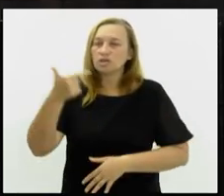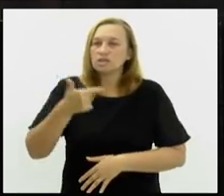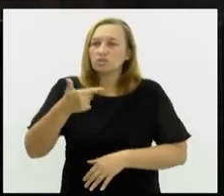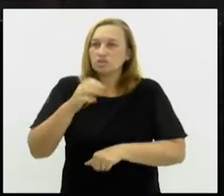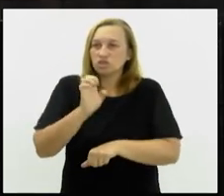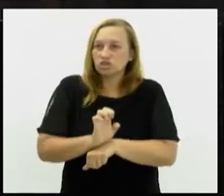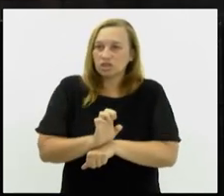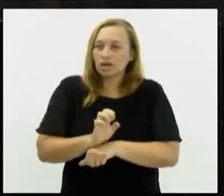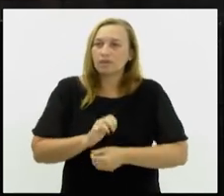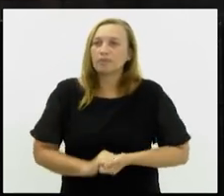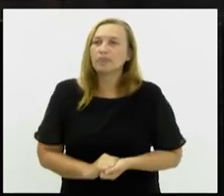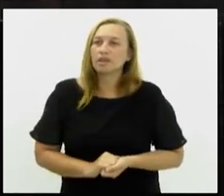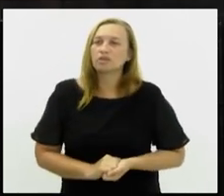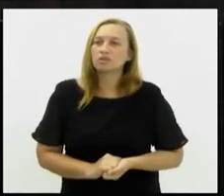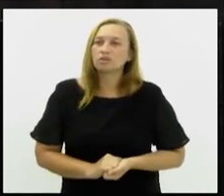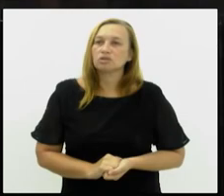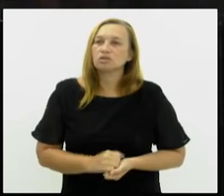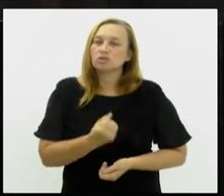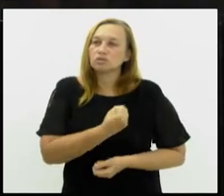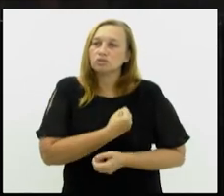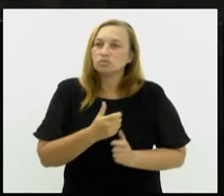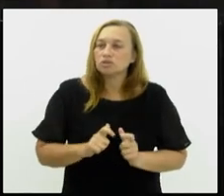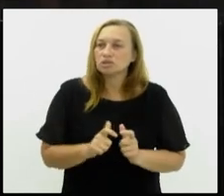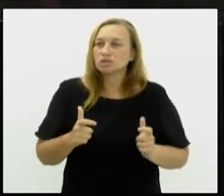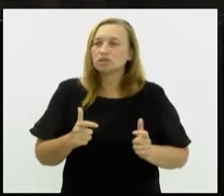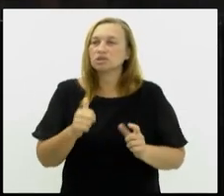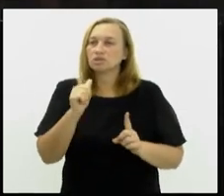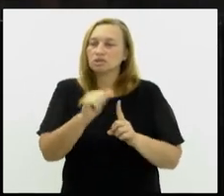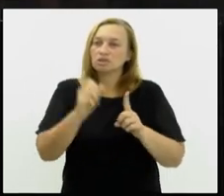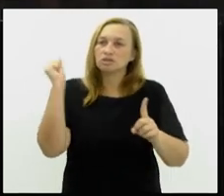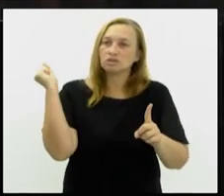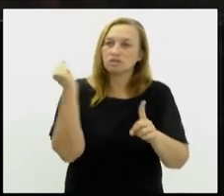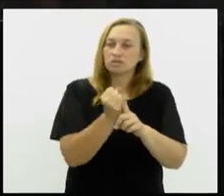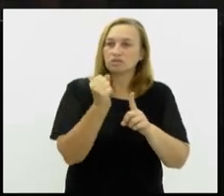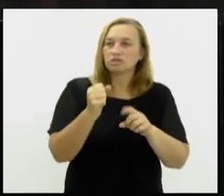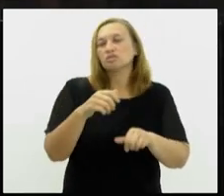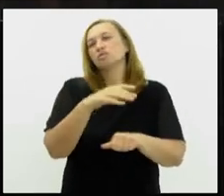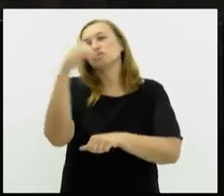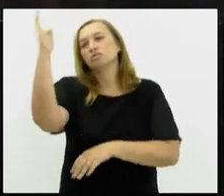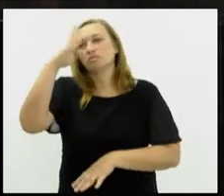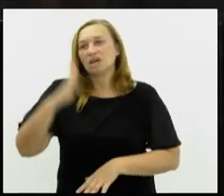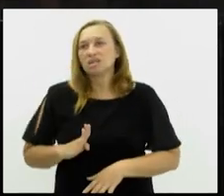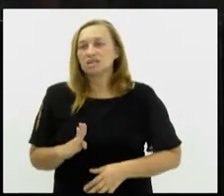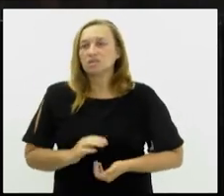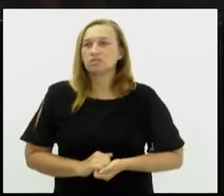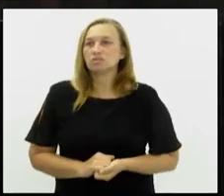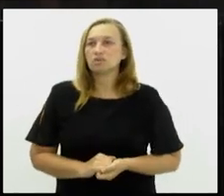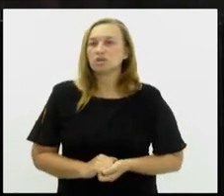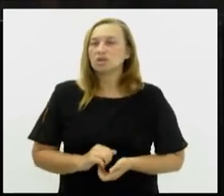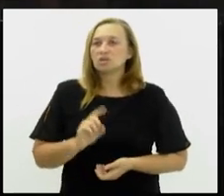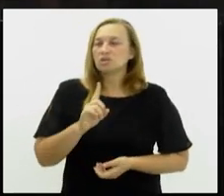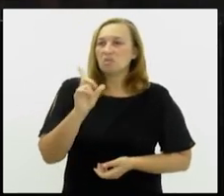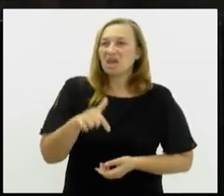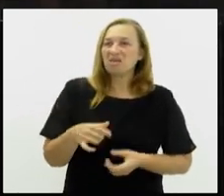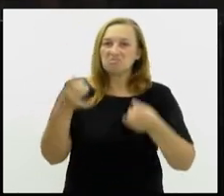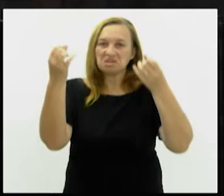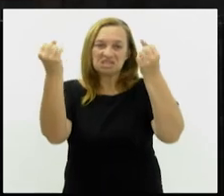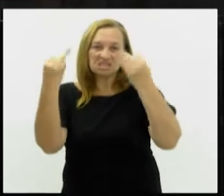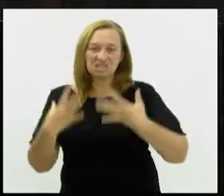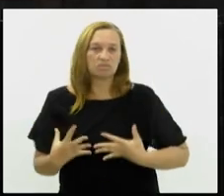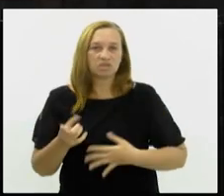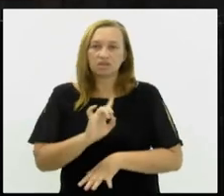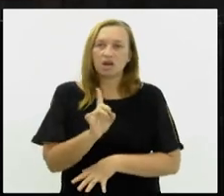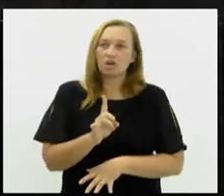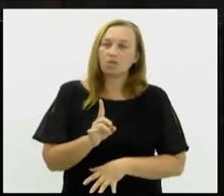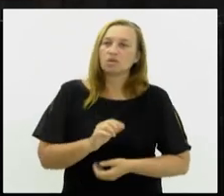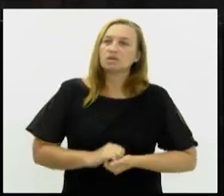estado com o maior índice de feminicídio do Brasil. Isso não é um mero detalhe. A